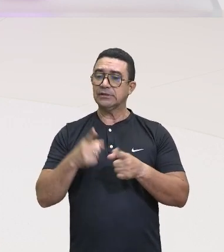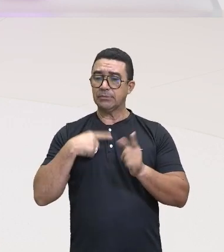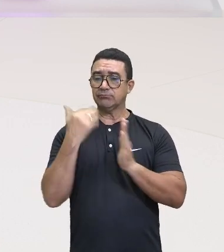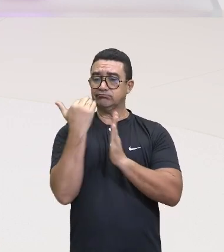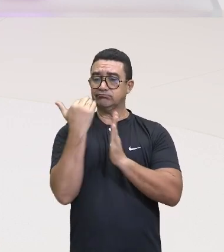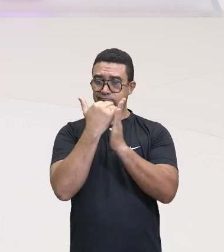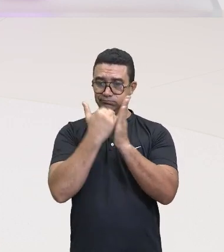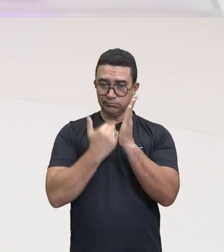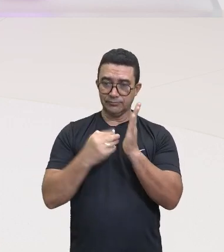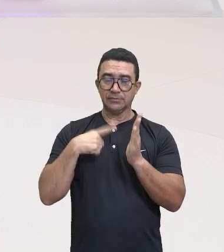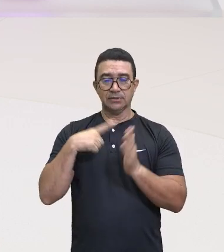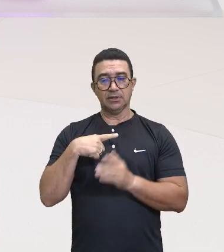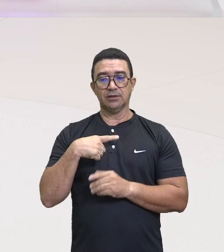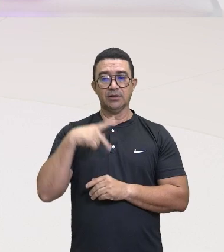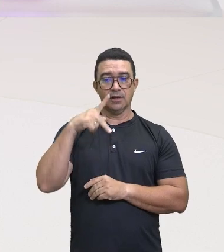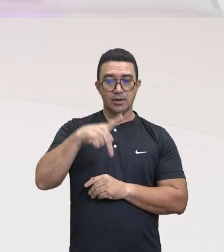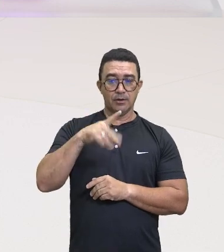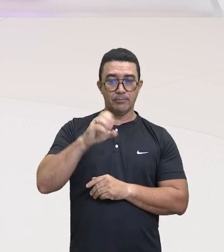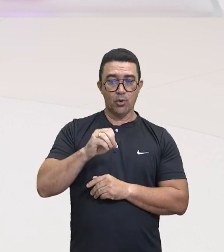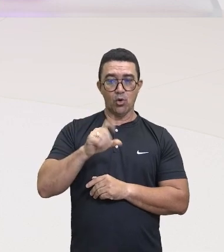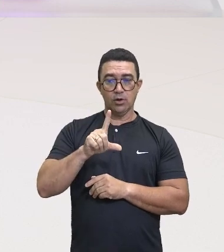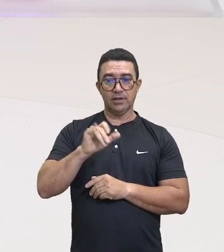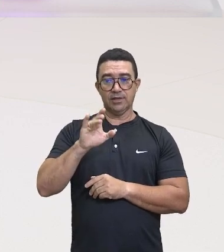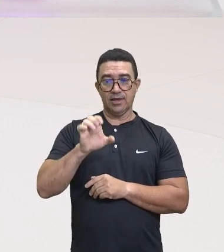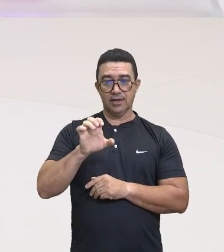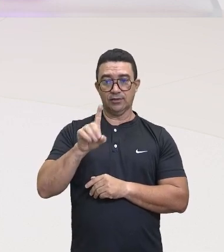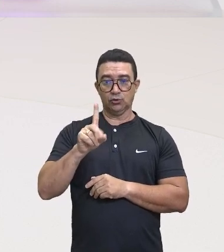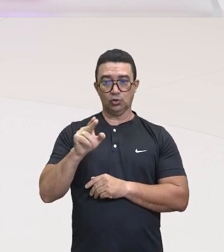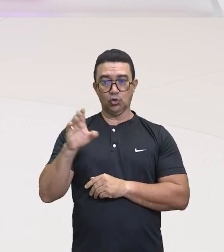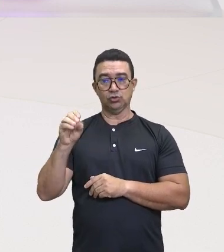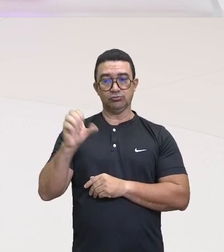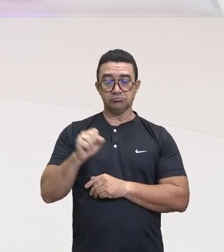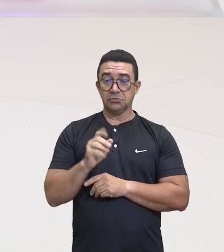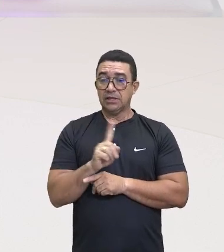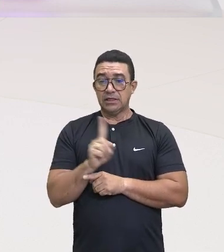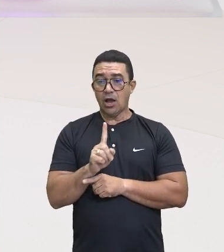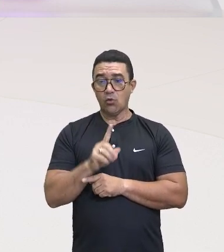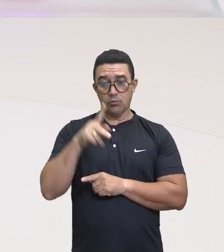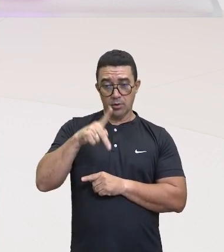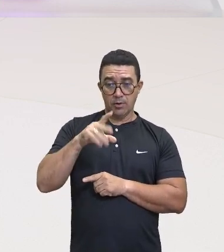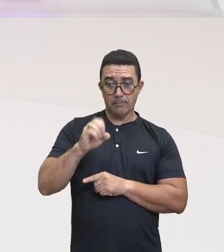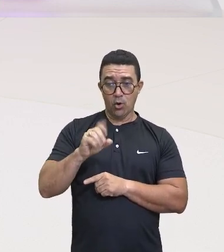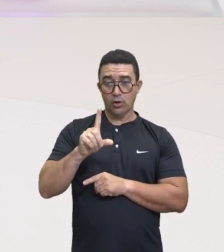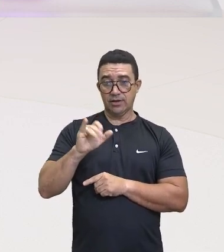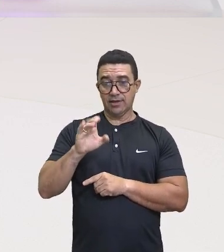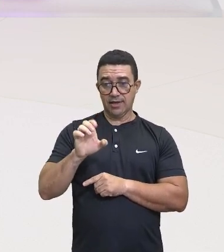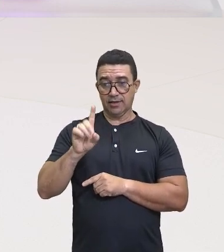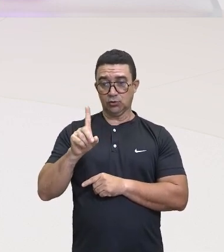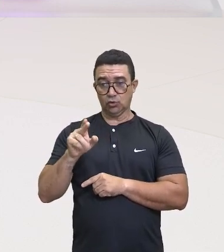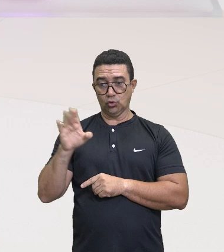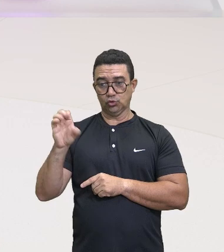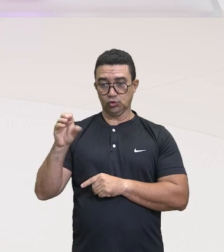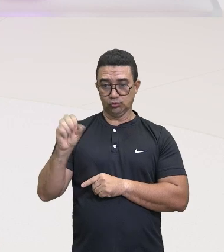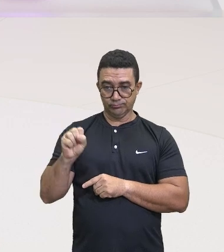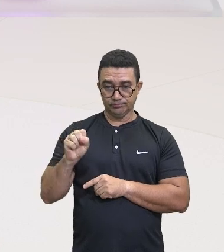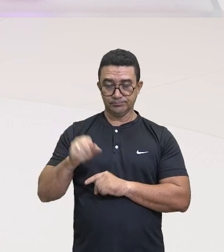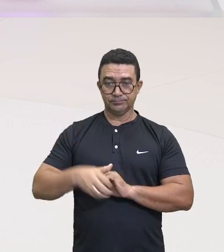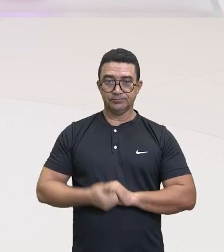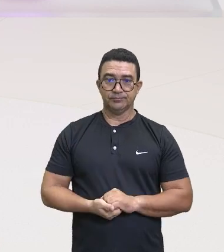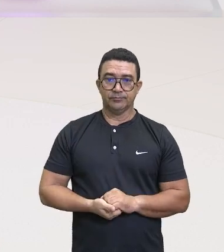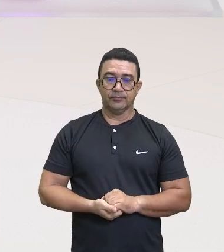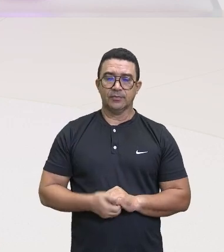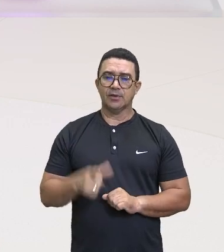classificados. Existem os poliedros e os não poliedros. E nós vamos começar por um poliedro, que são